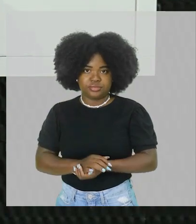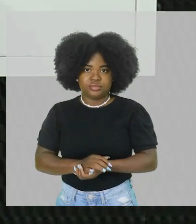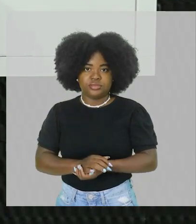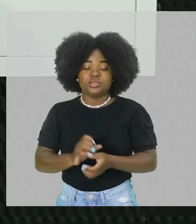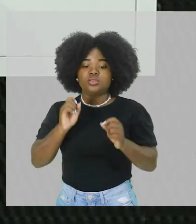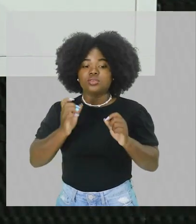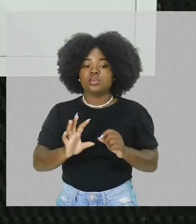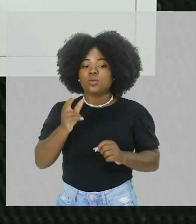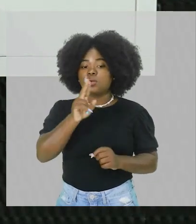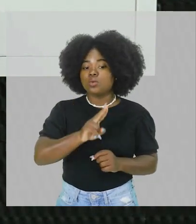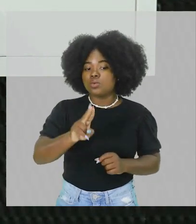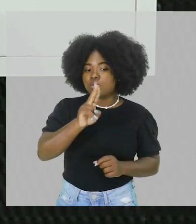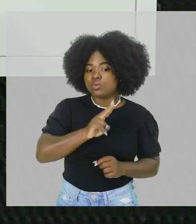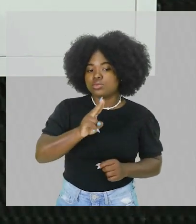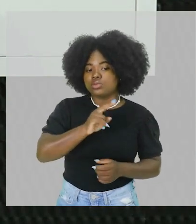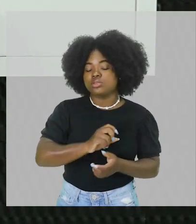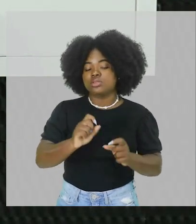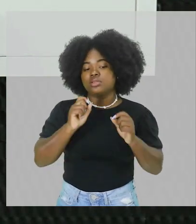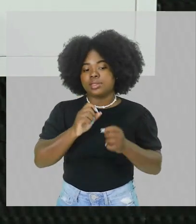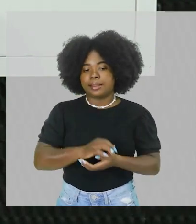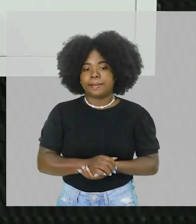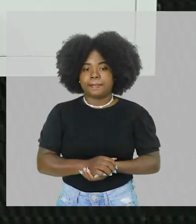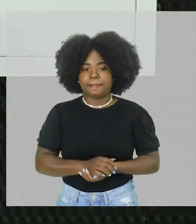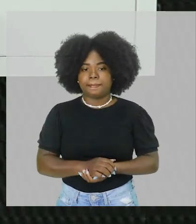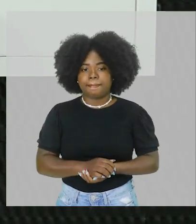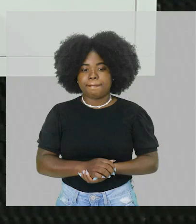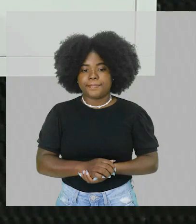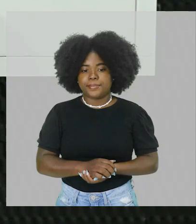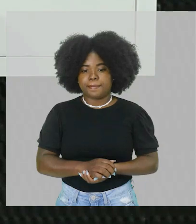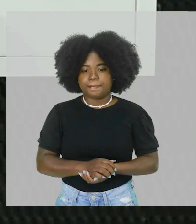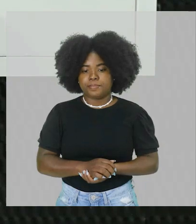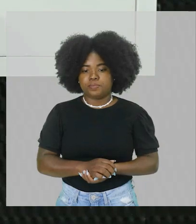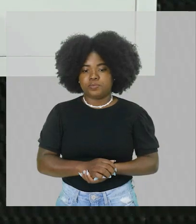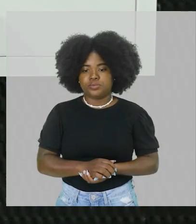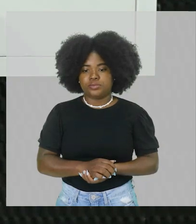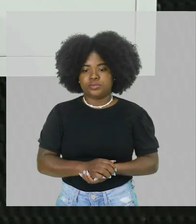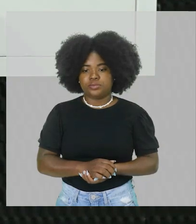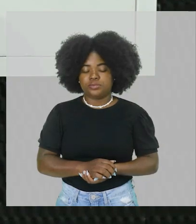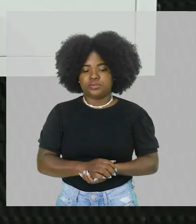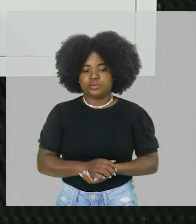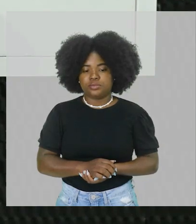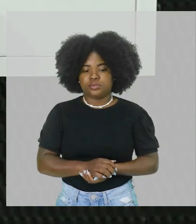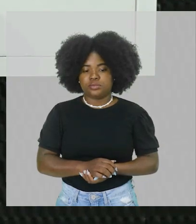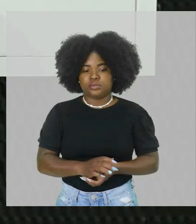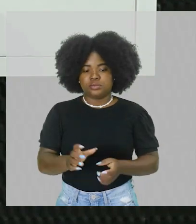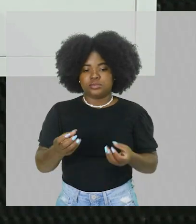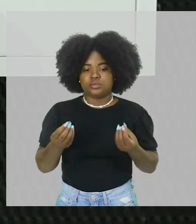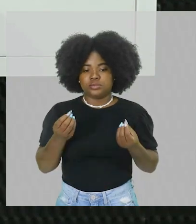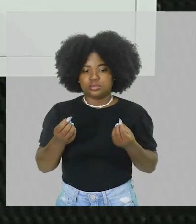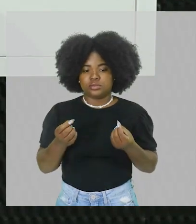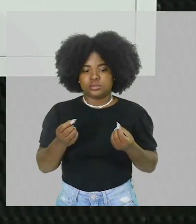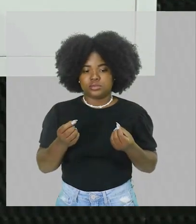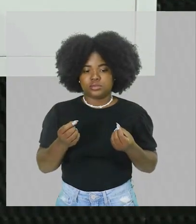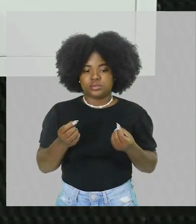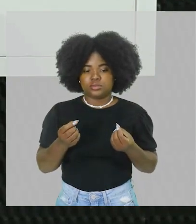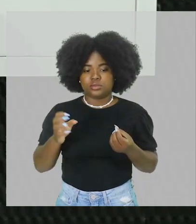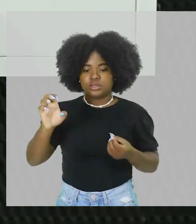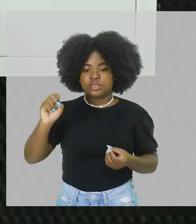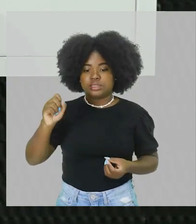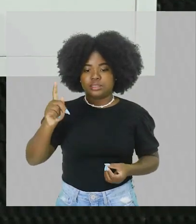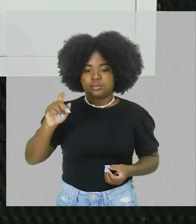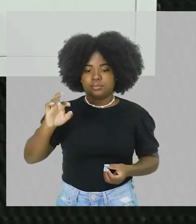o que faz? A gente utiliza artifícios que são, né, a utilização dessas espiras ou de bobinas para poder esse fio de 1